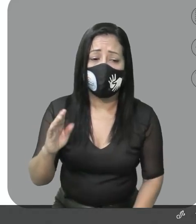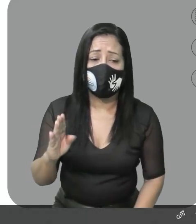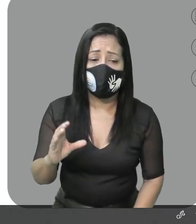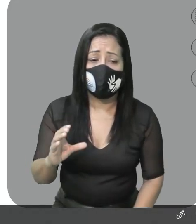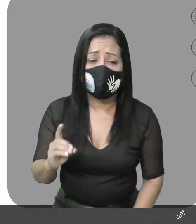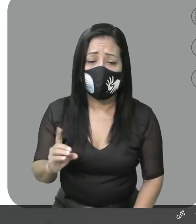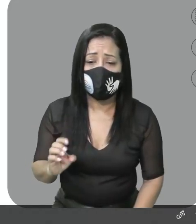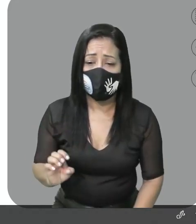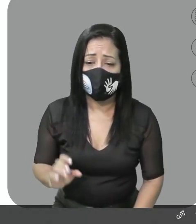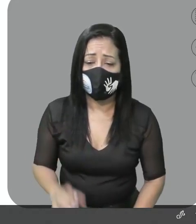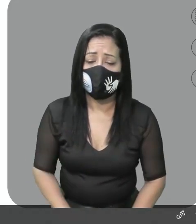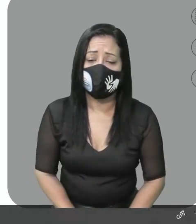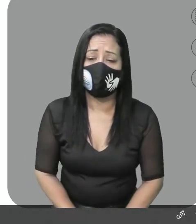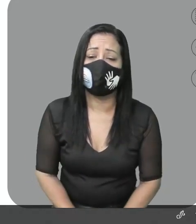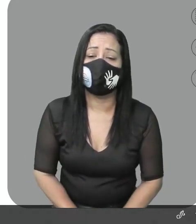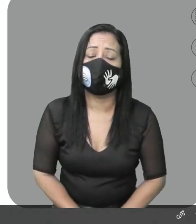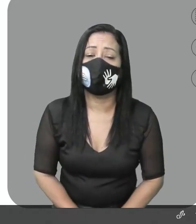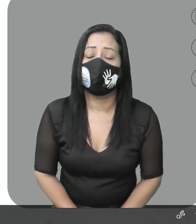feiras?